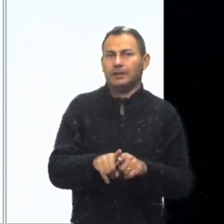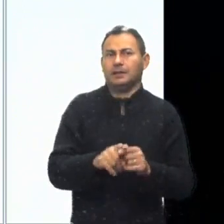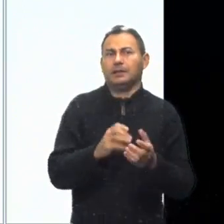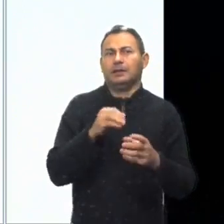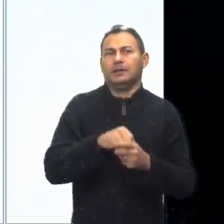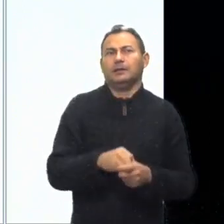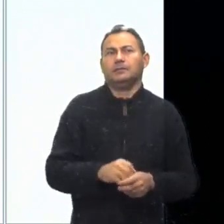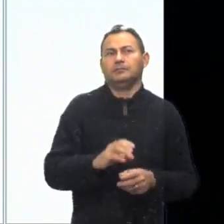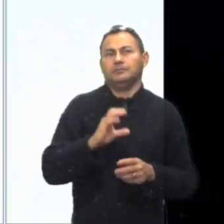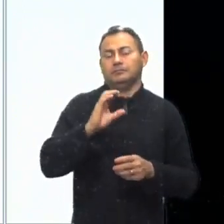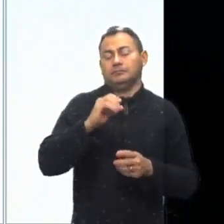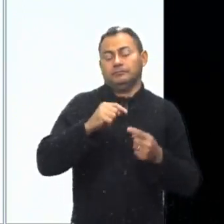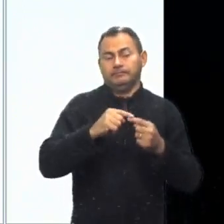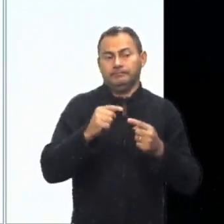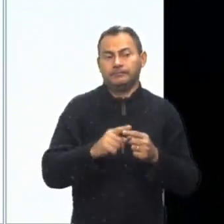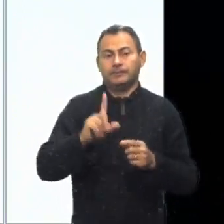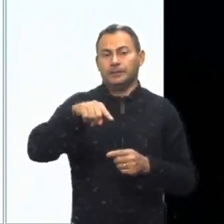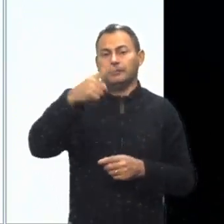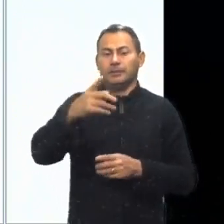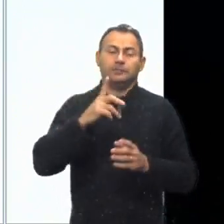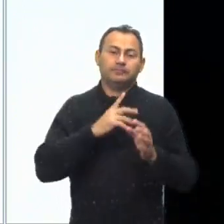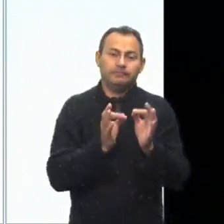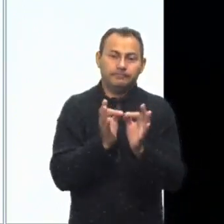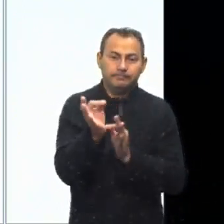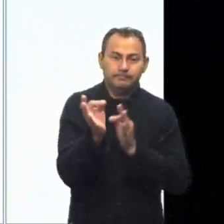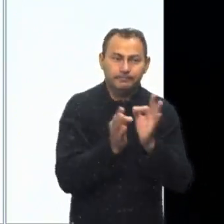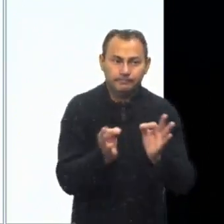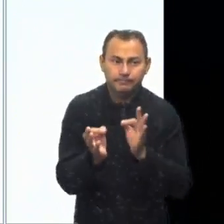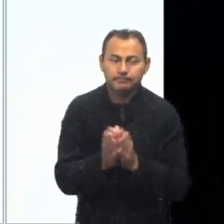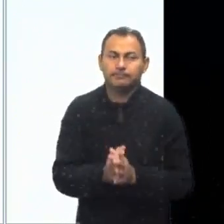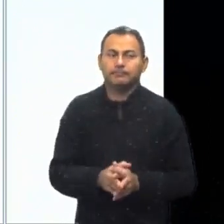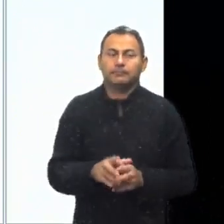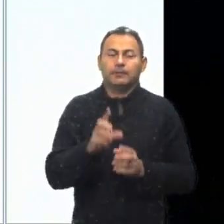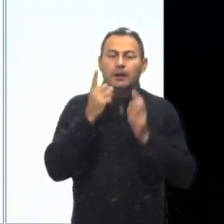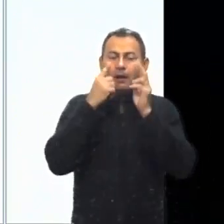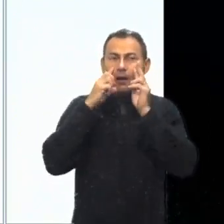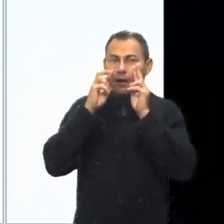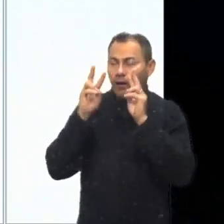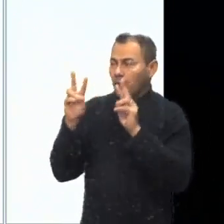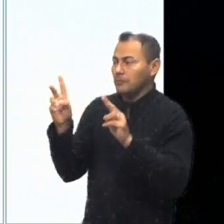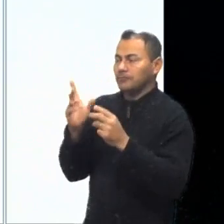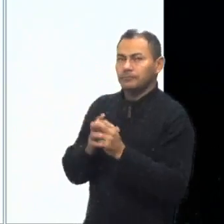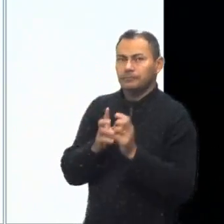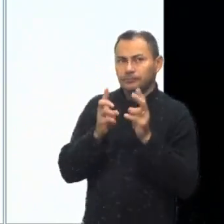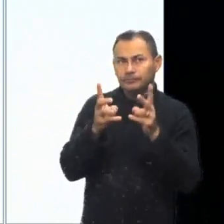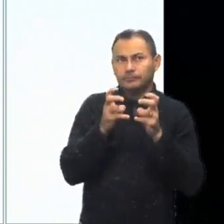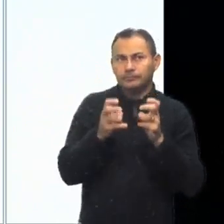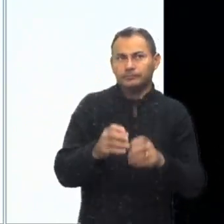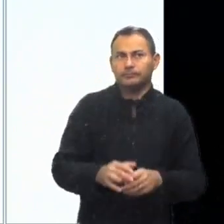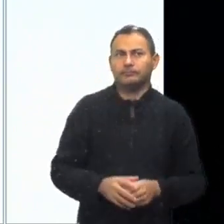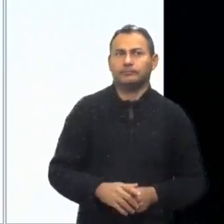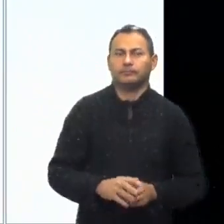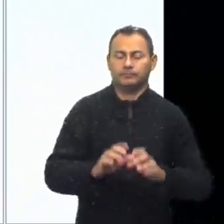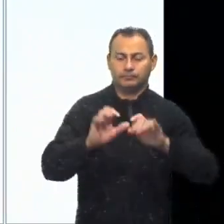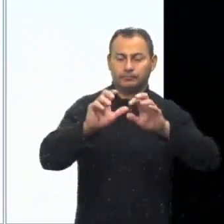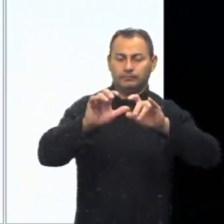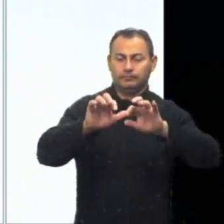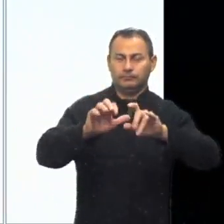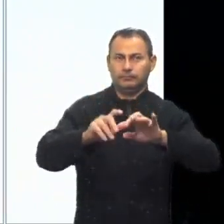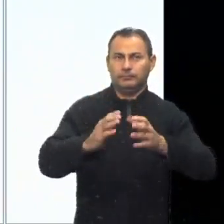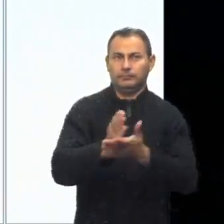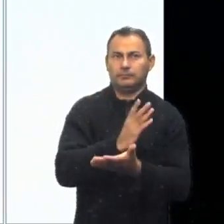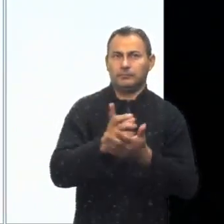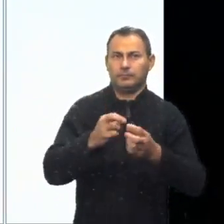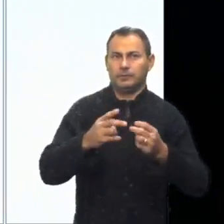que você se familiarizar com o esquema aqui dele, ó, só observando, eu digitei algumas